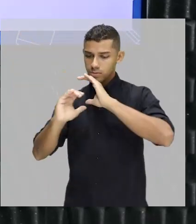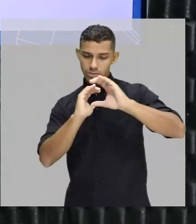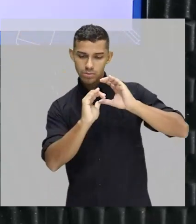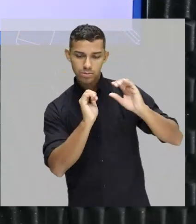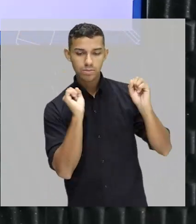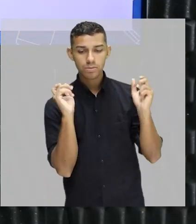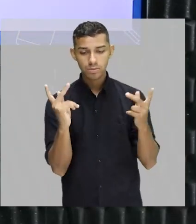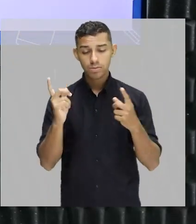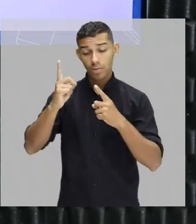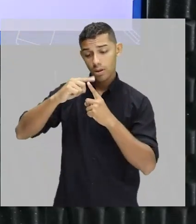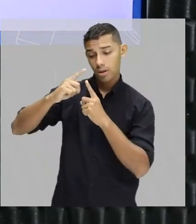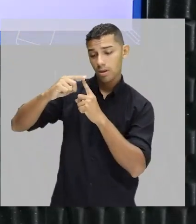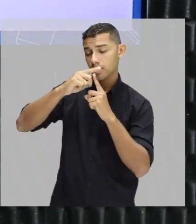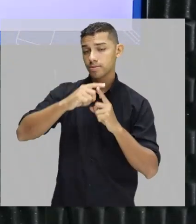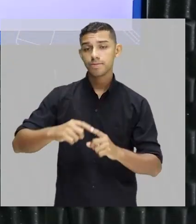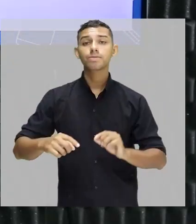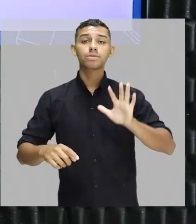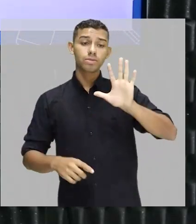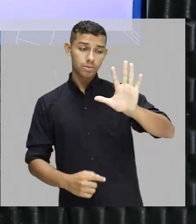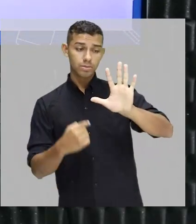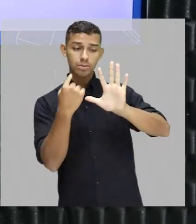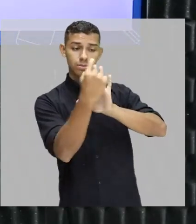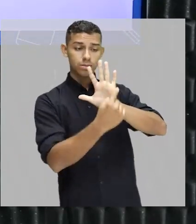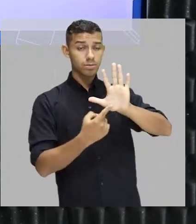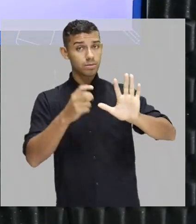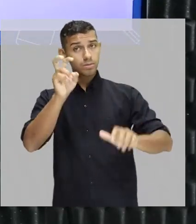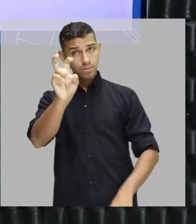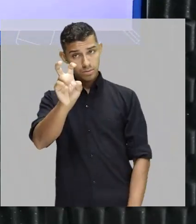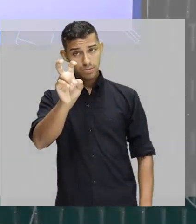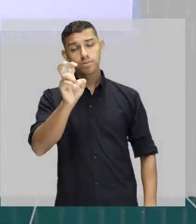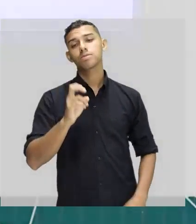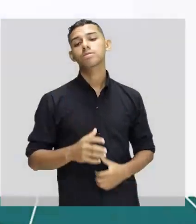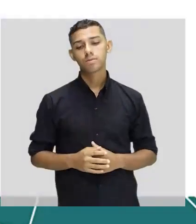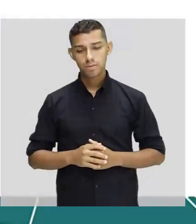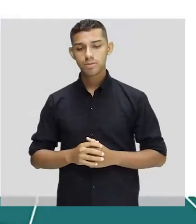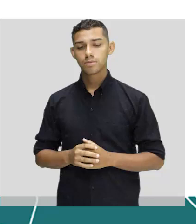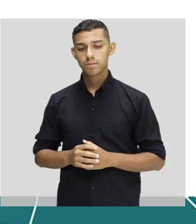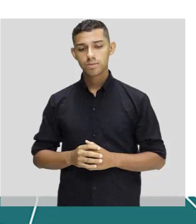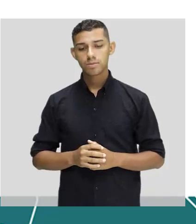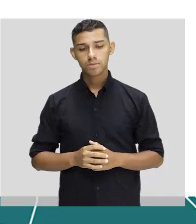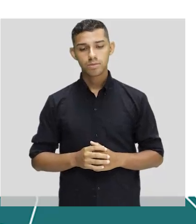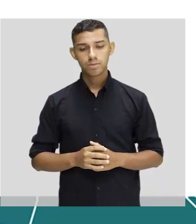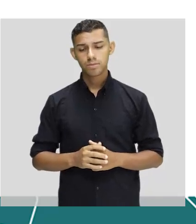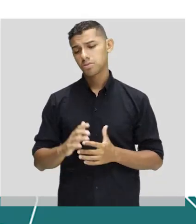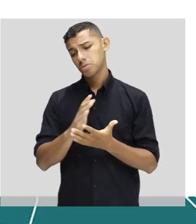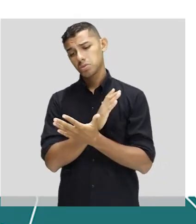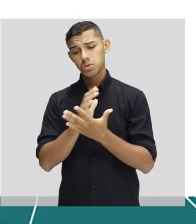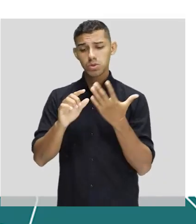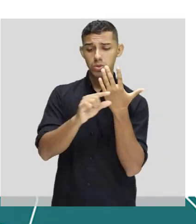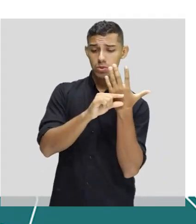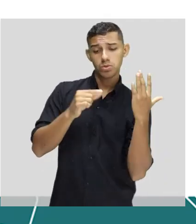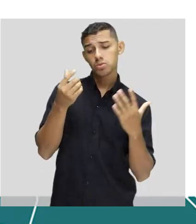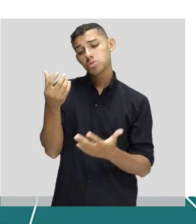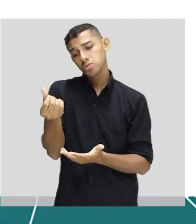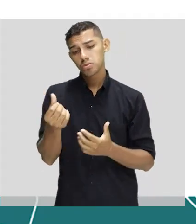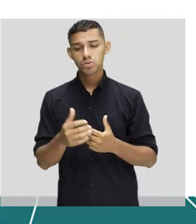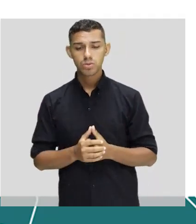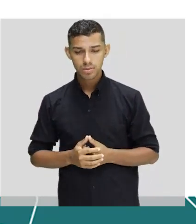comunicativas, enquanto que os tipos textuais são categorias fixas e nós temos apenas 5 categorias. Alguns autores colocam